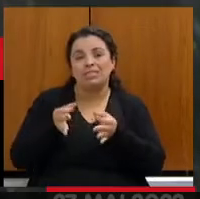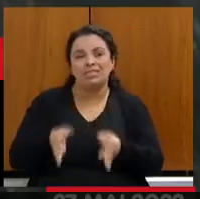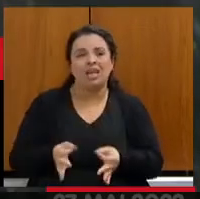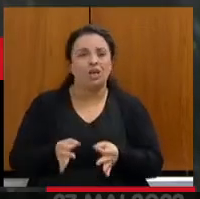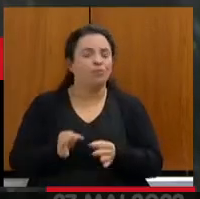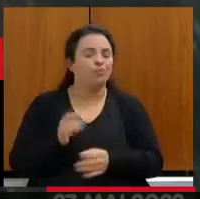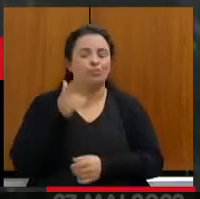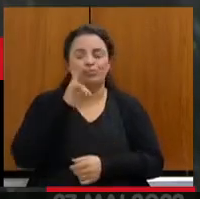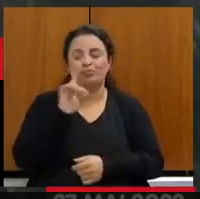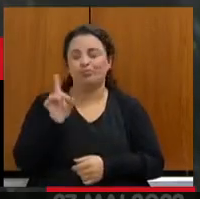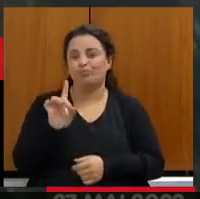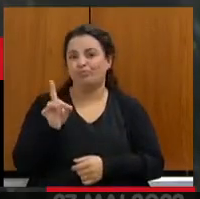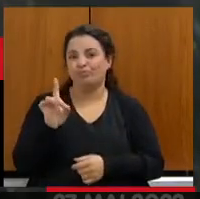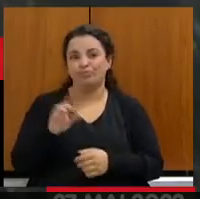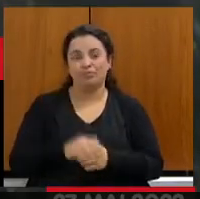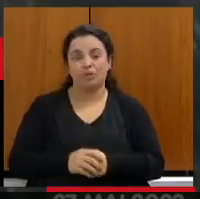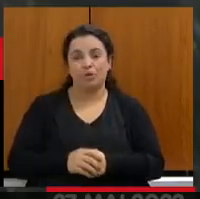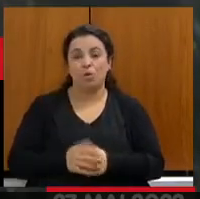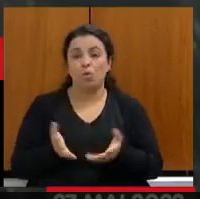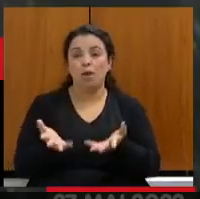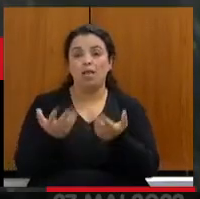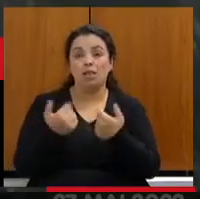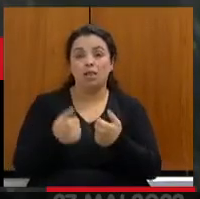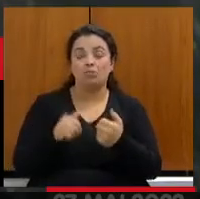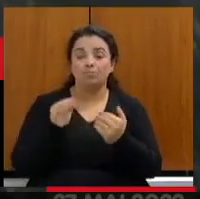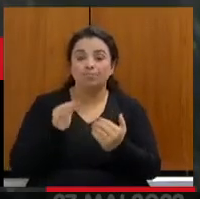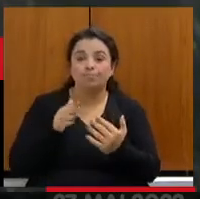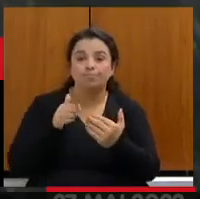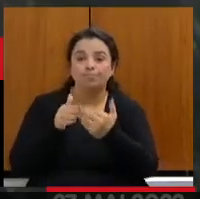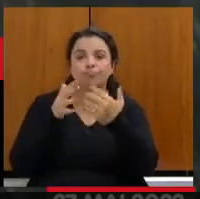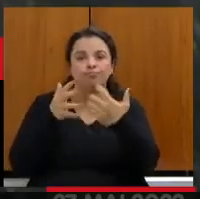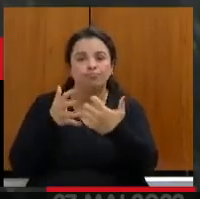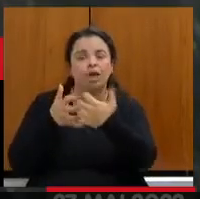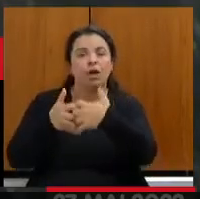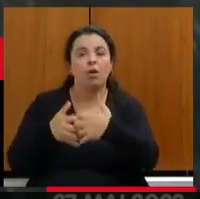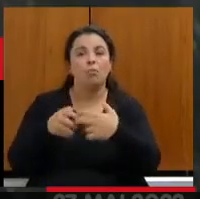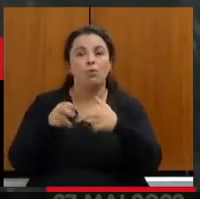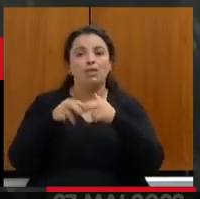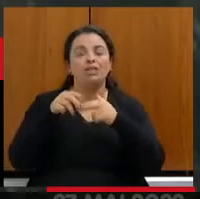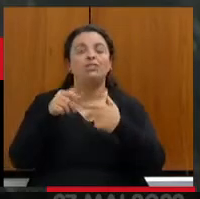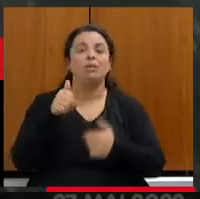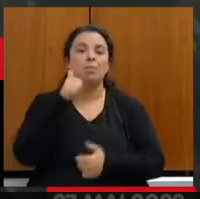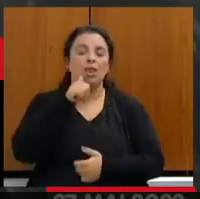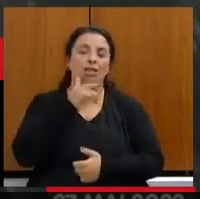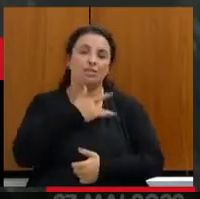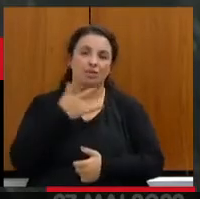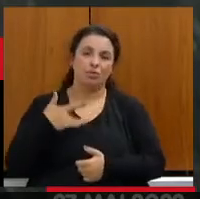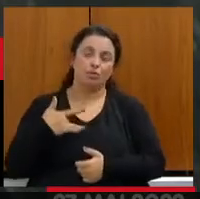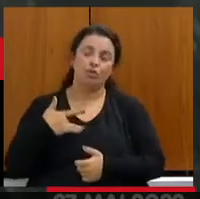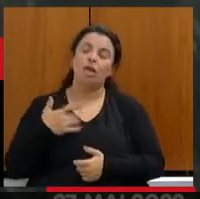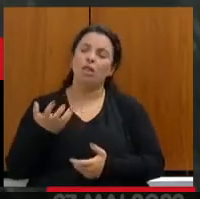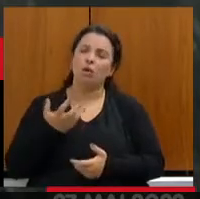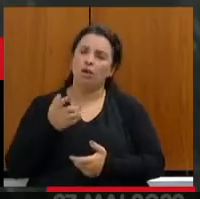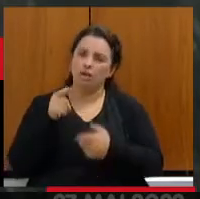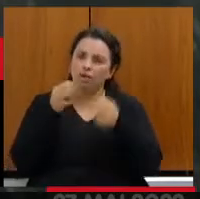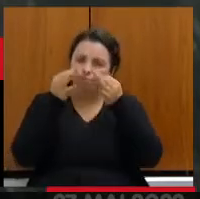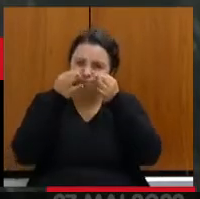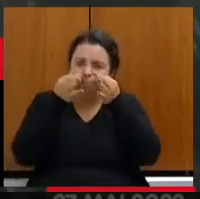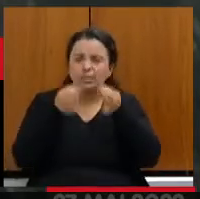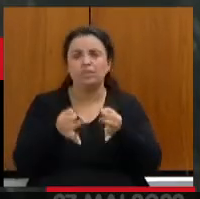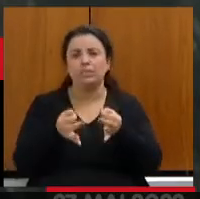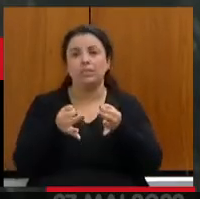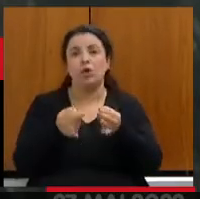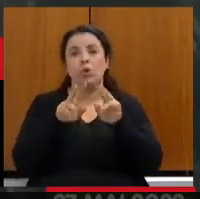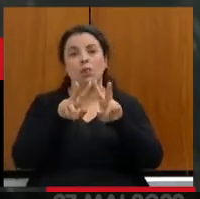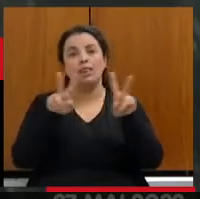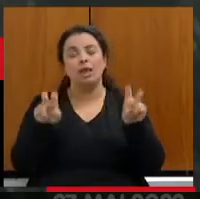conseguiram ter um atendimento adequado referente à Saúde da Mulher Então eu queria chamar atenção a temática